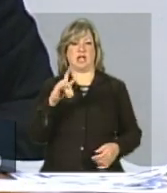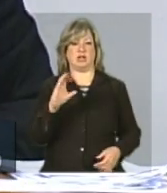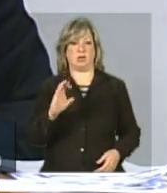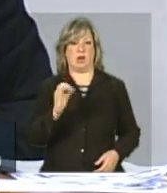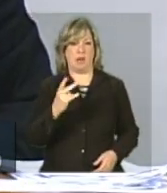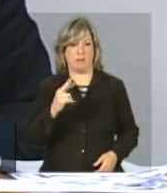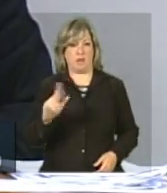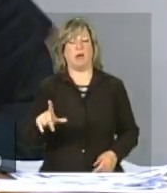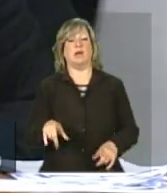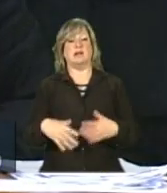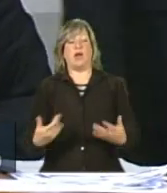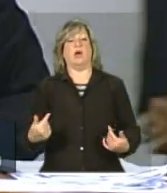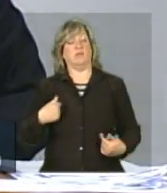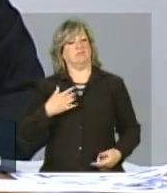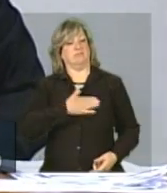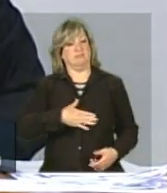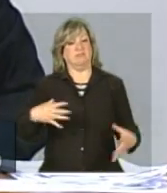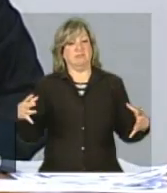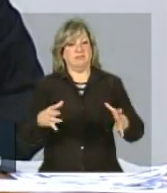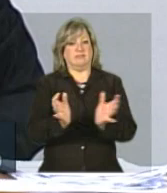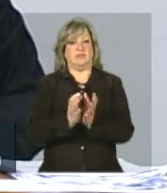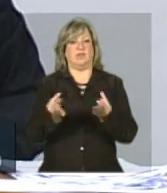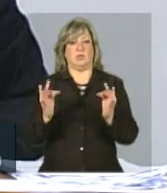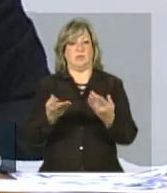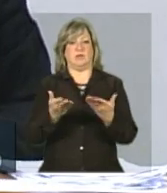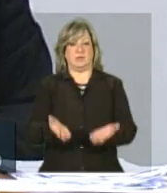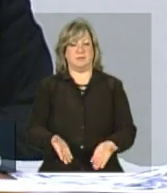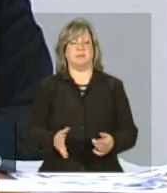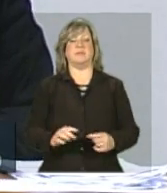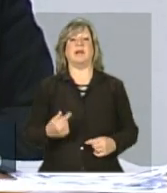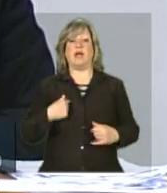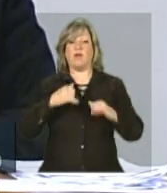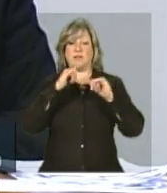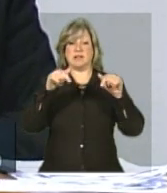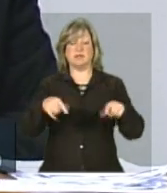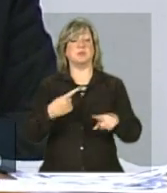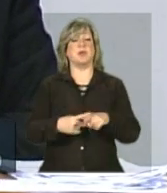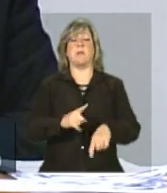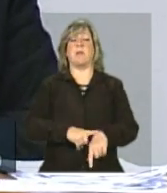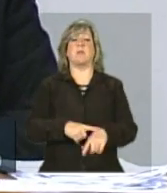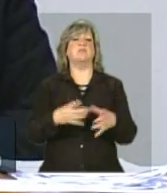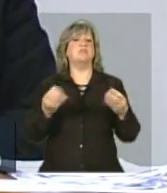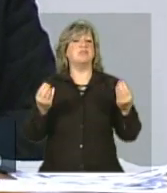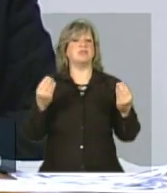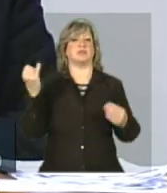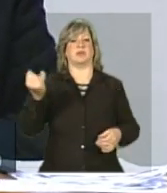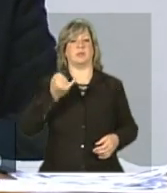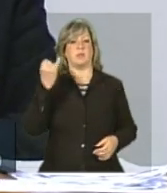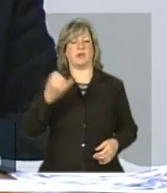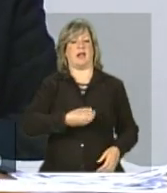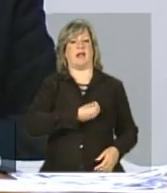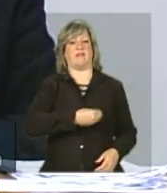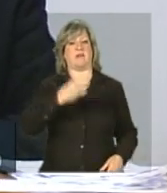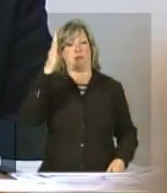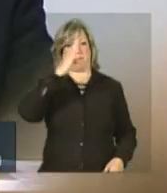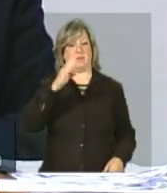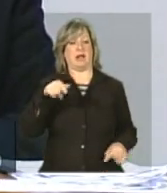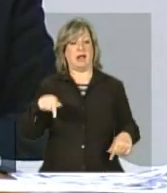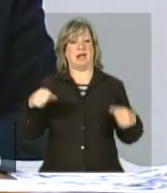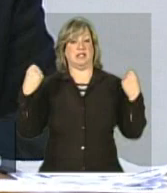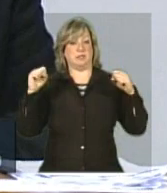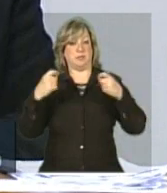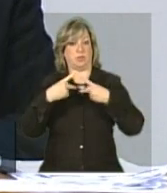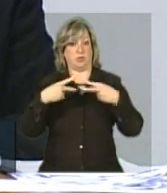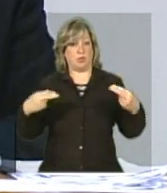conquista importante. Eu registro isso, senhores presidentes, porque são momentos muito importantes da vida brasileira e o esporte passou a ser uma